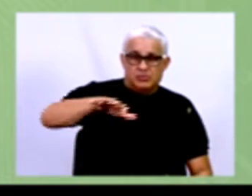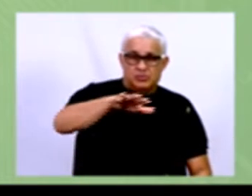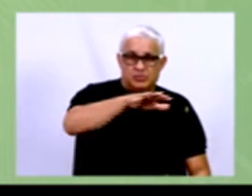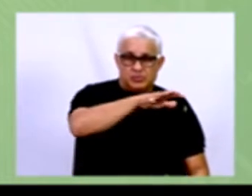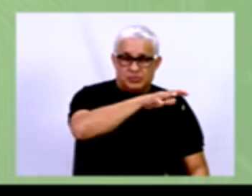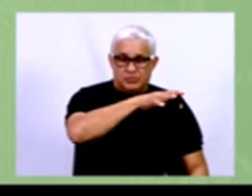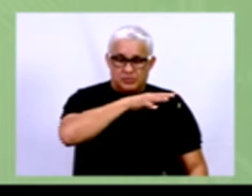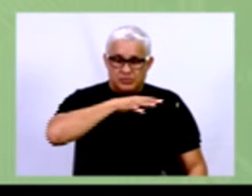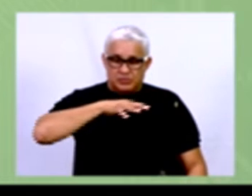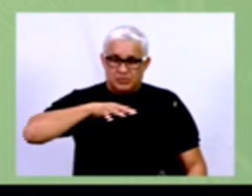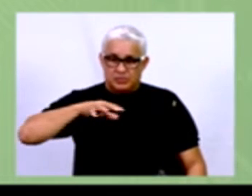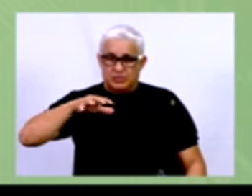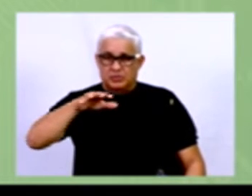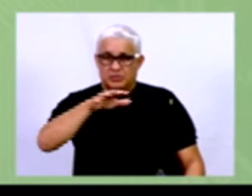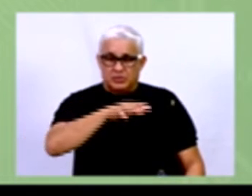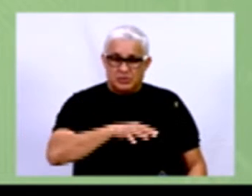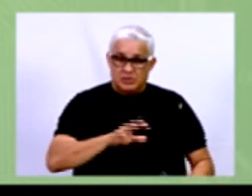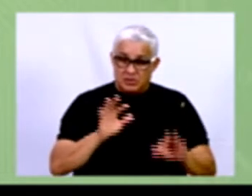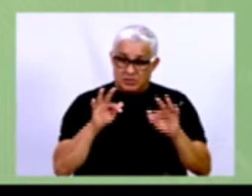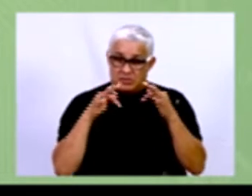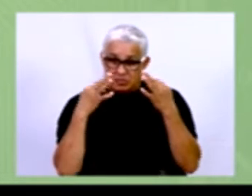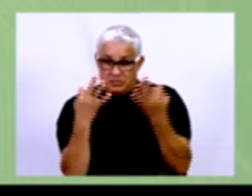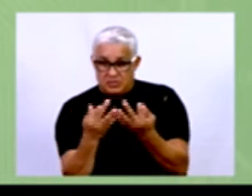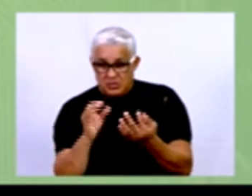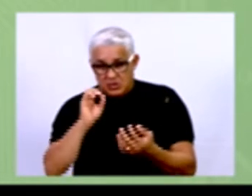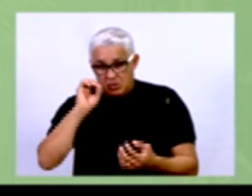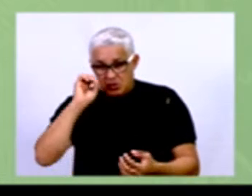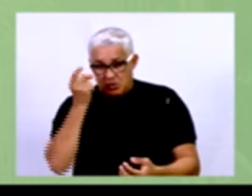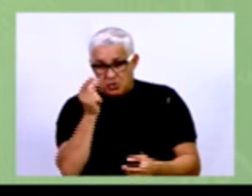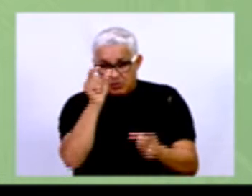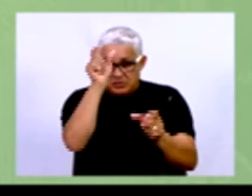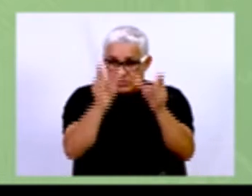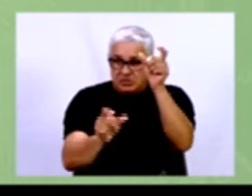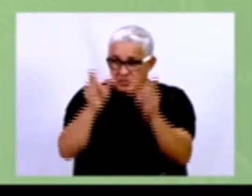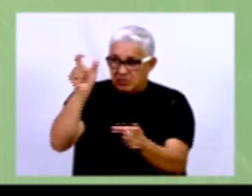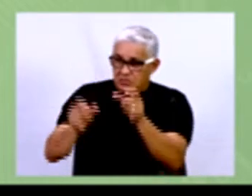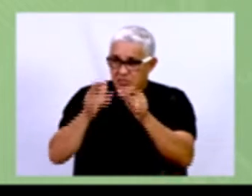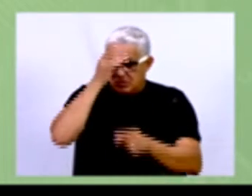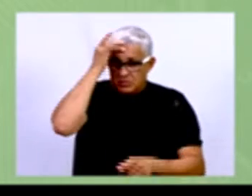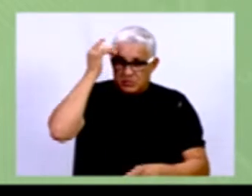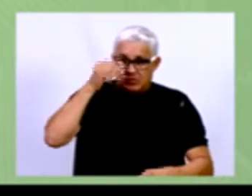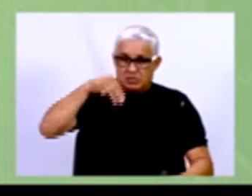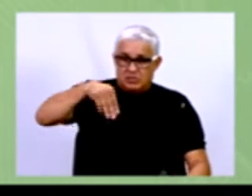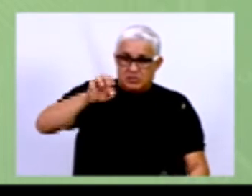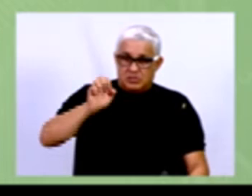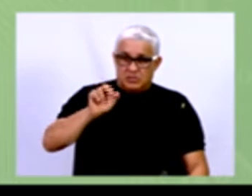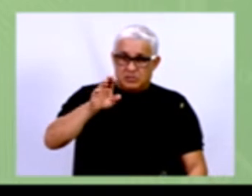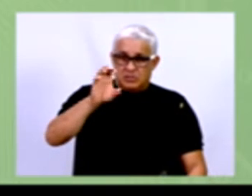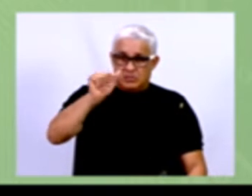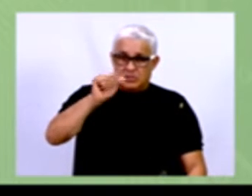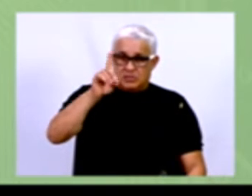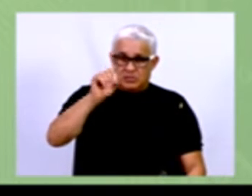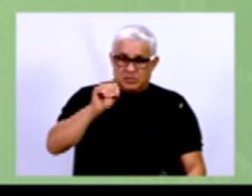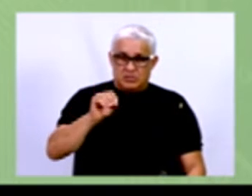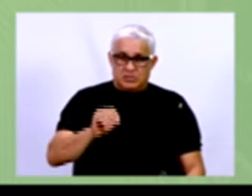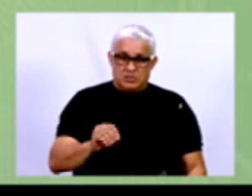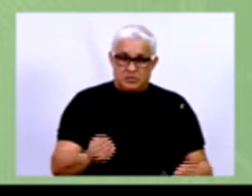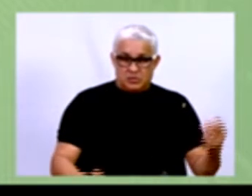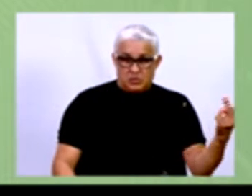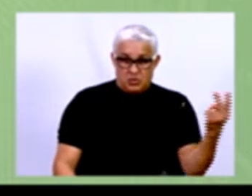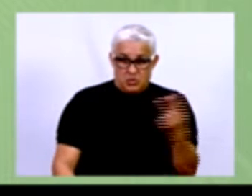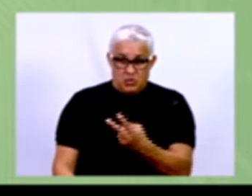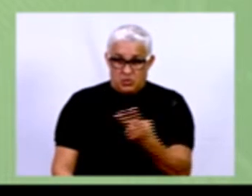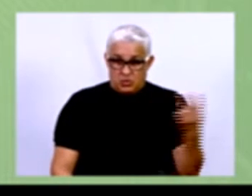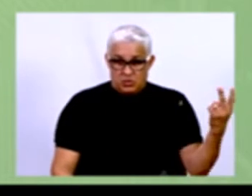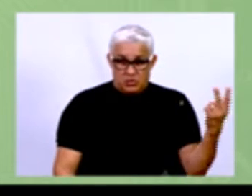consumo, vai estar representado pelas famílias ou indivíduos. Ok? Então, o mercado é composto fundamentalmente desses dois universos.